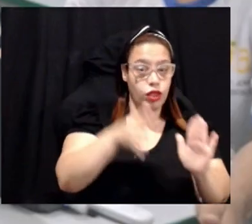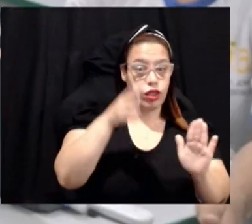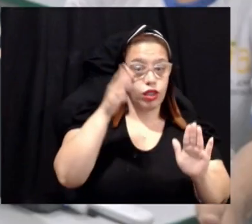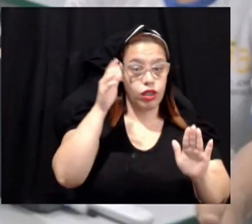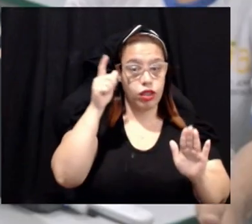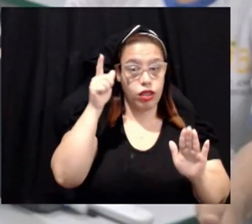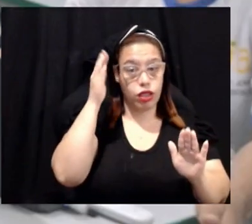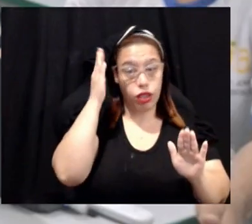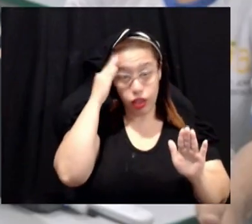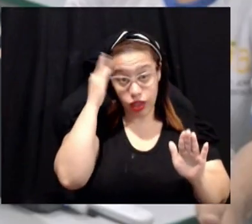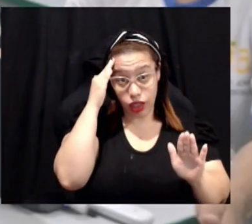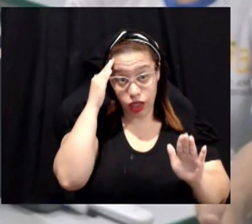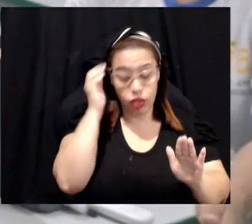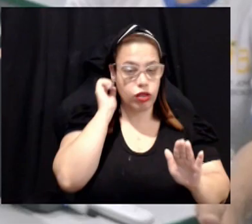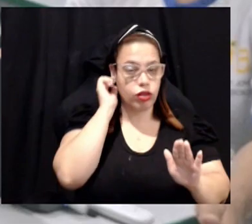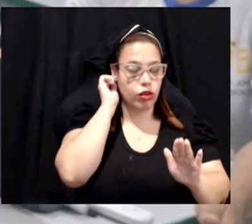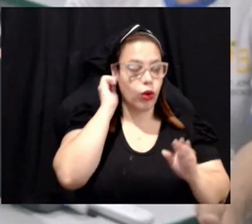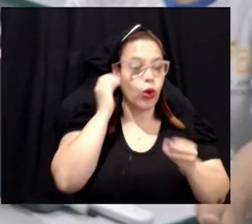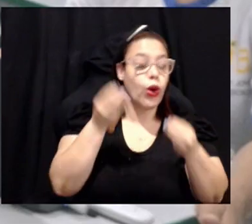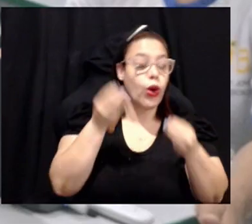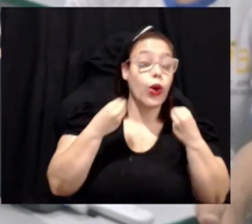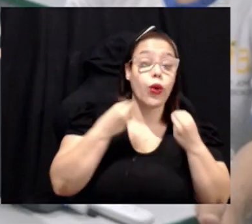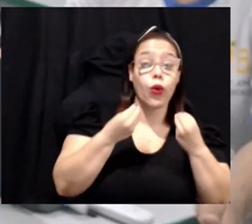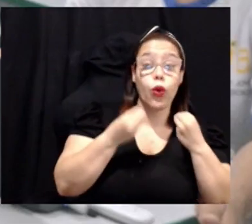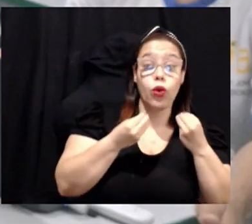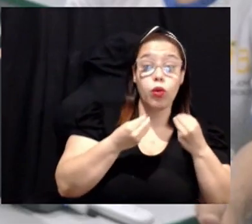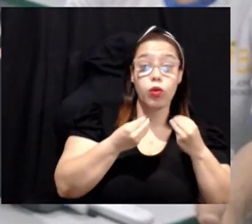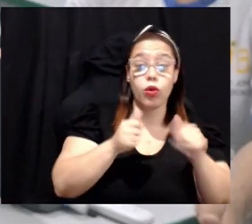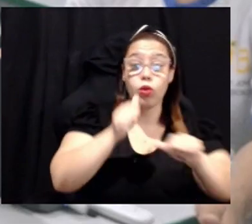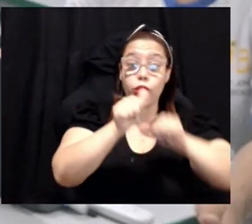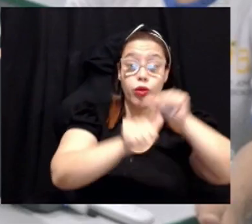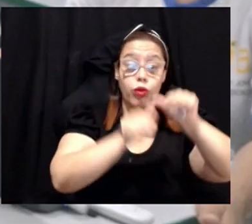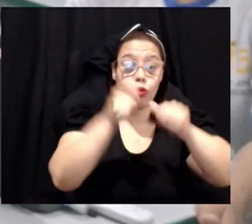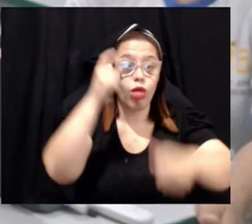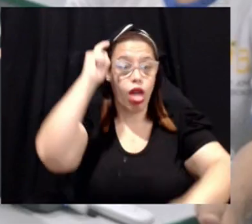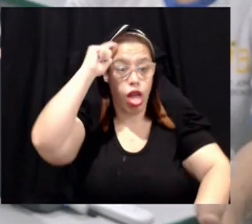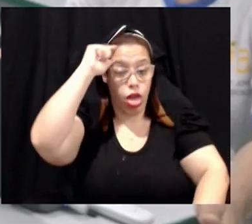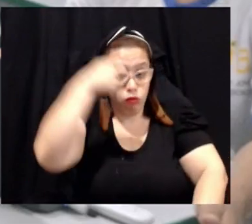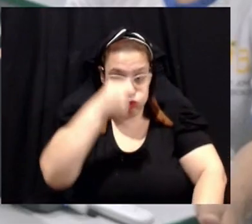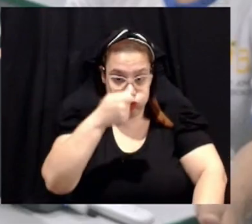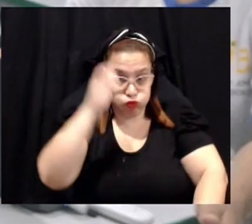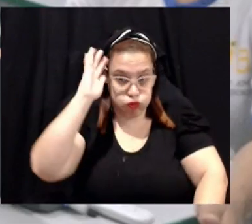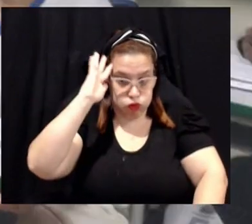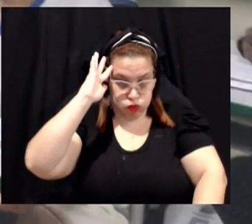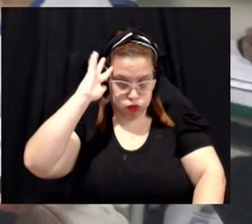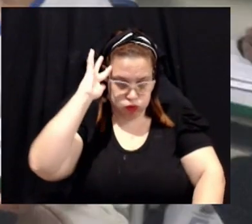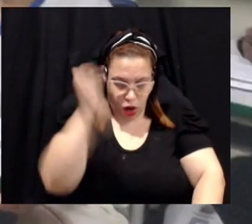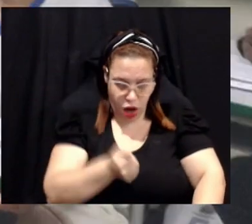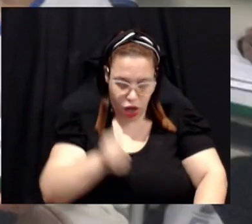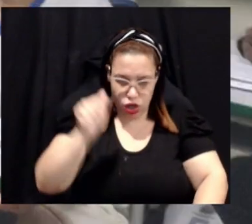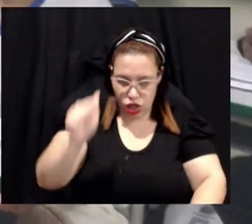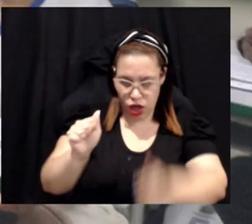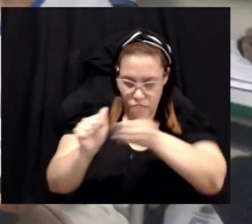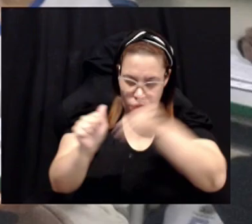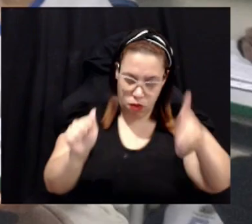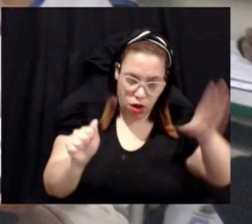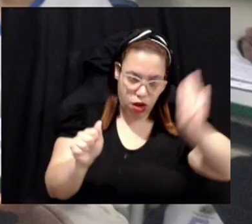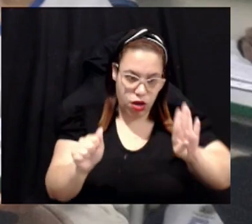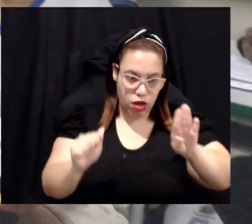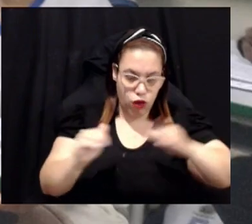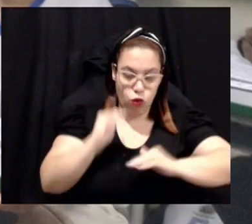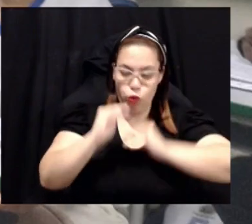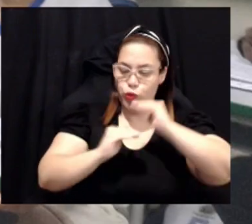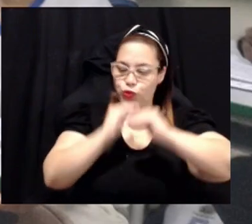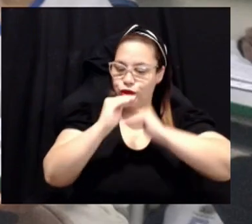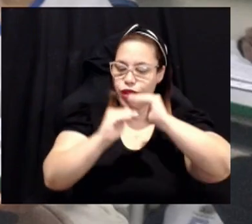Como que, para você mudar a forma de pensamento de A para B, existe um processo, existe uma